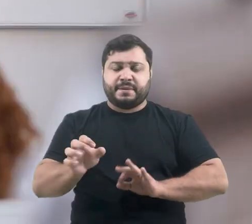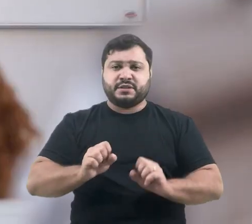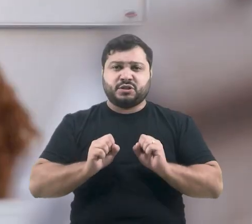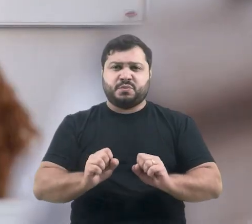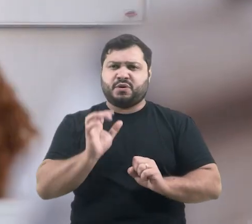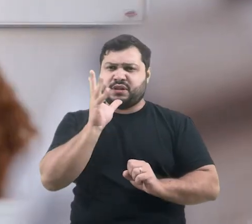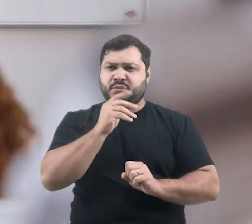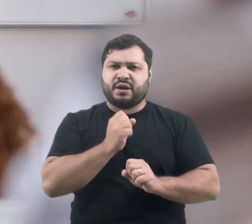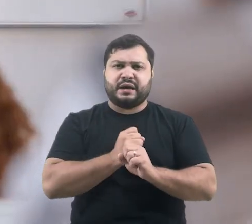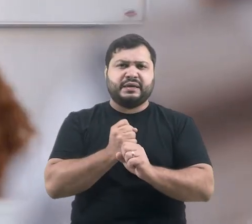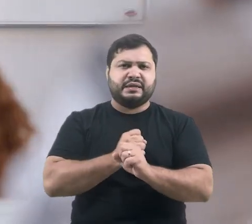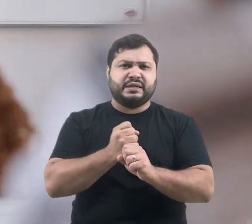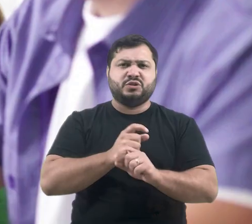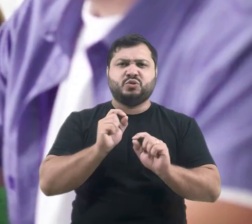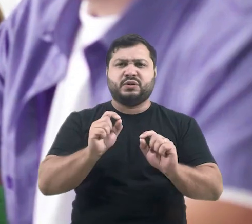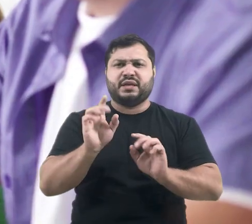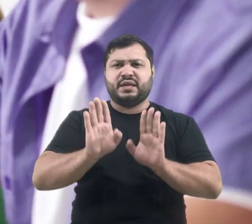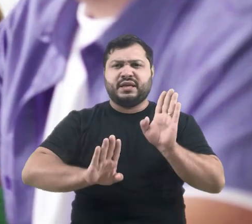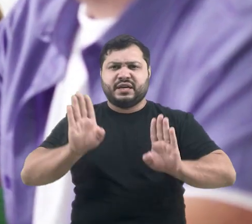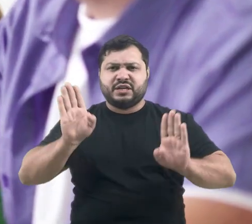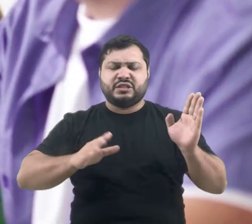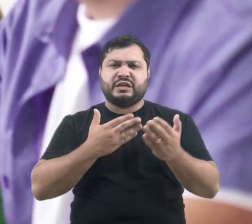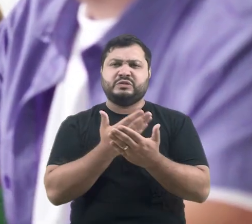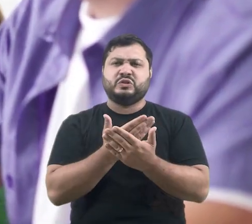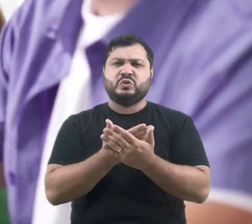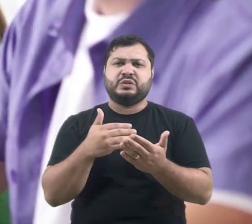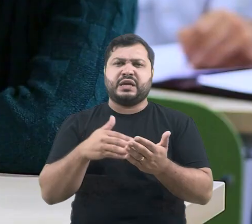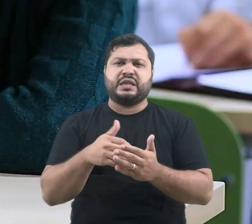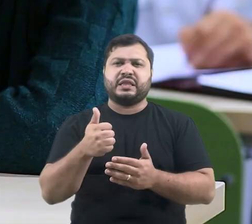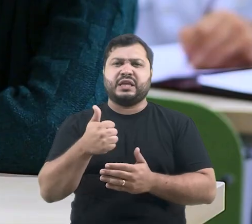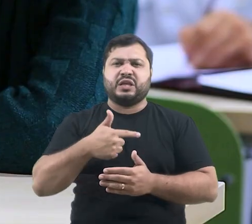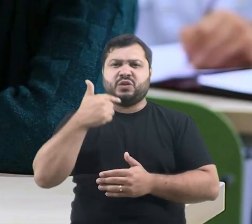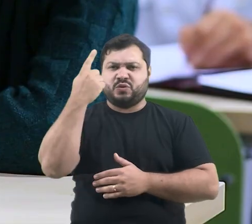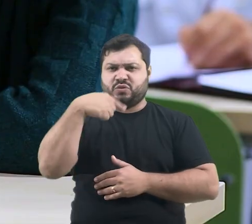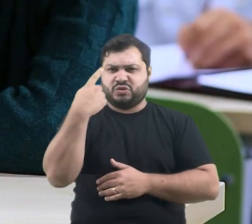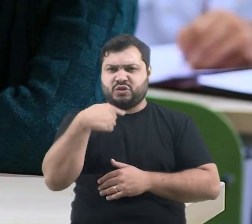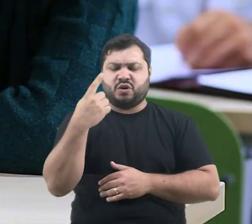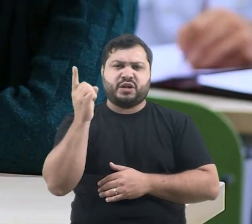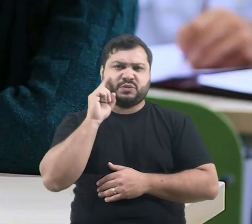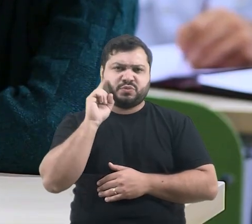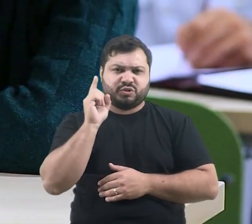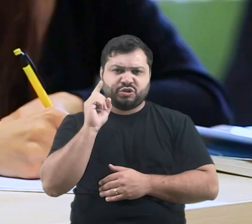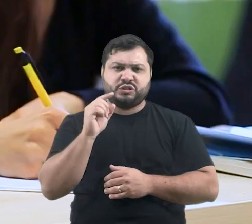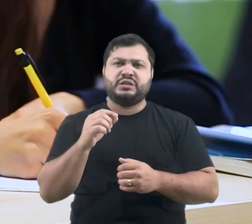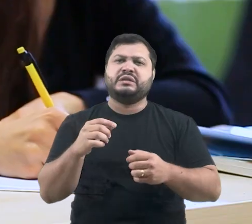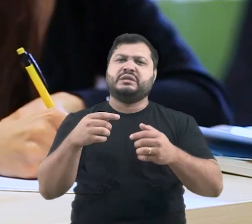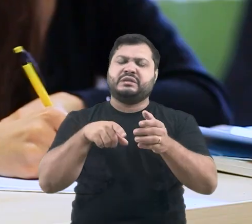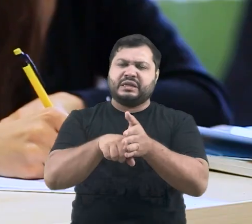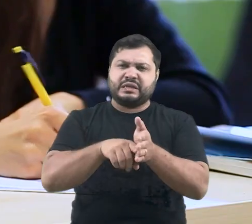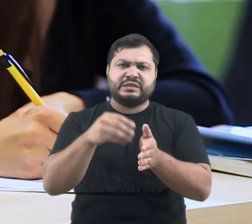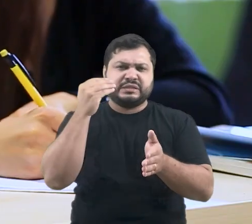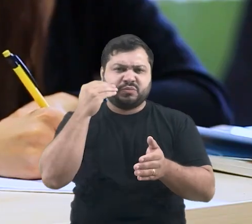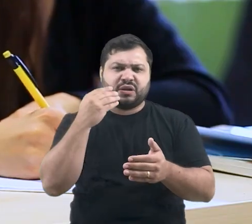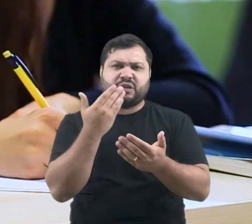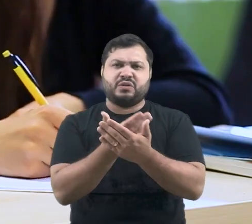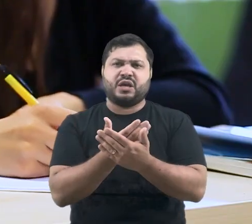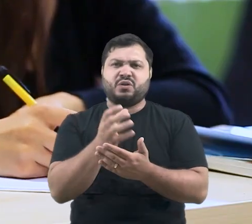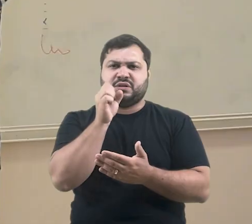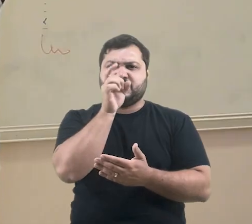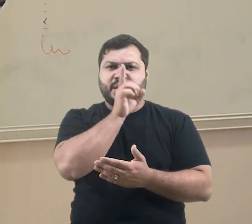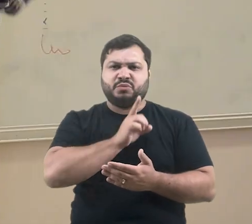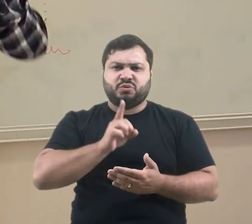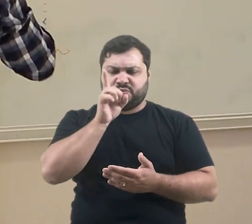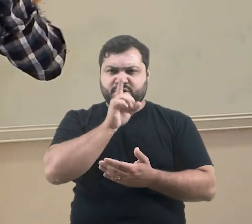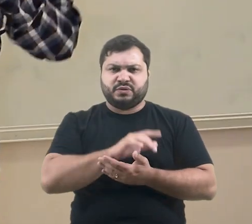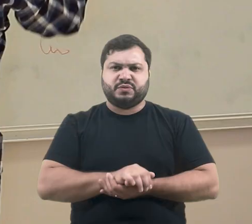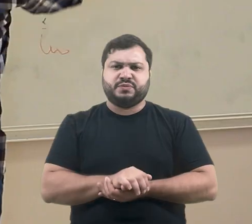A preparação, que pode levar anos, faz com que candidatos estudem até 12 horas por dia, encarem simulados e aulões